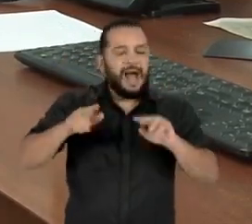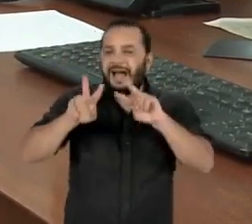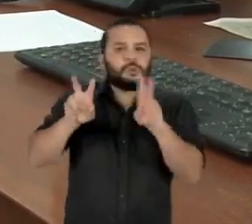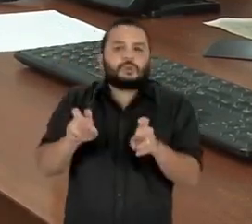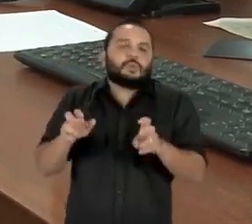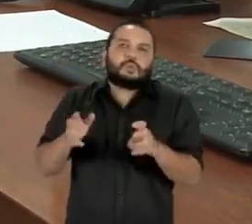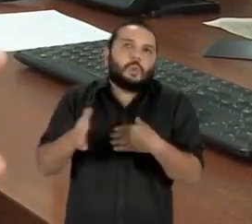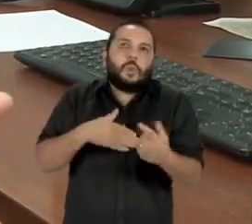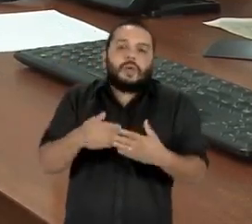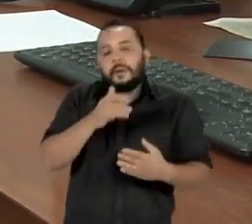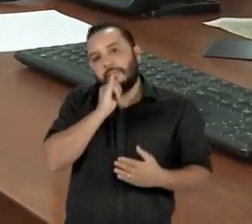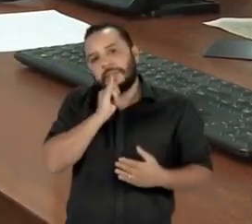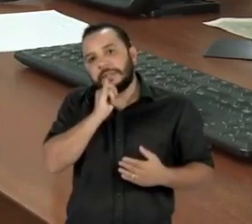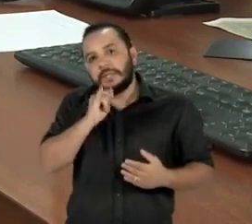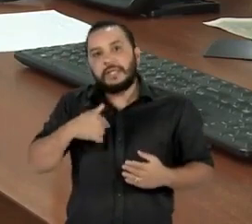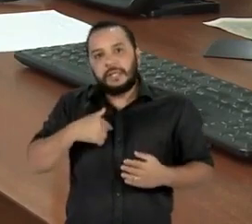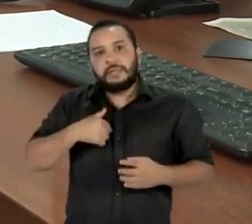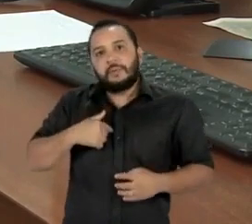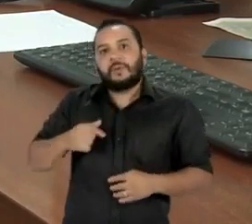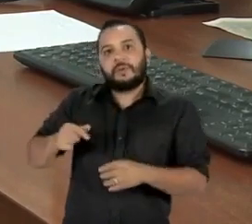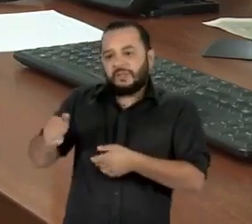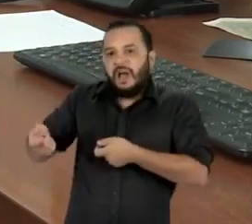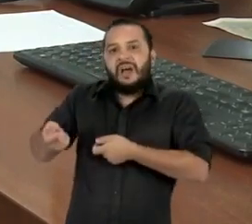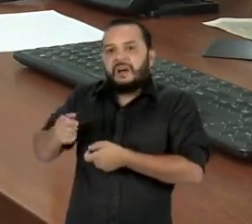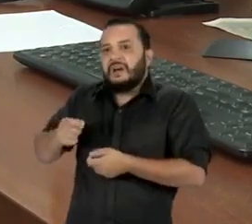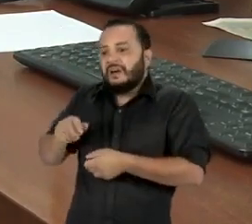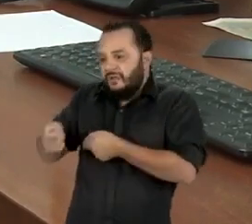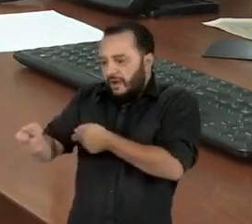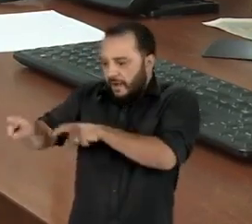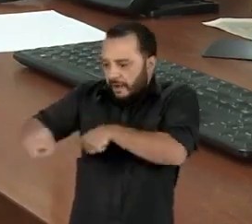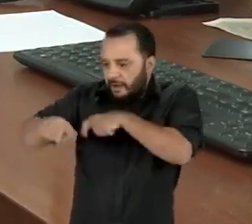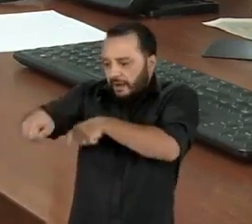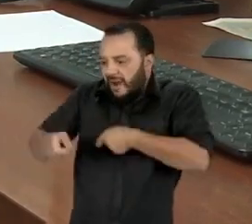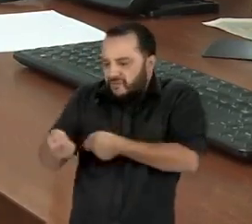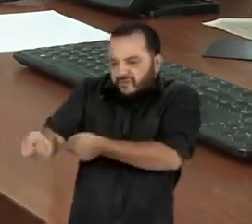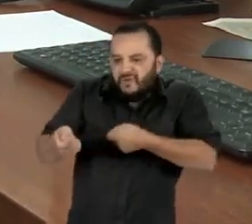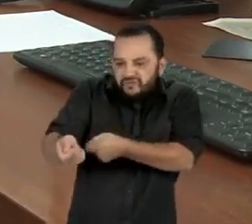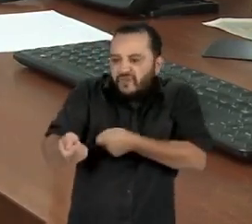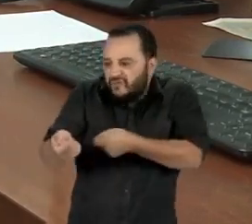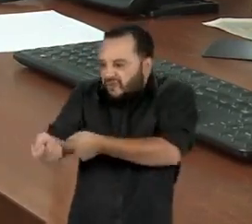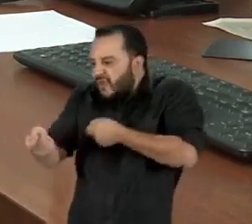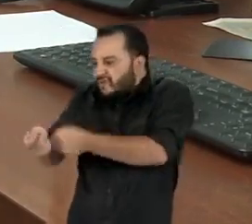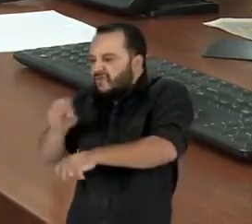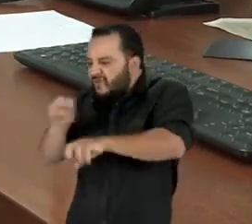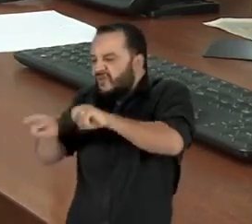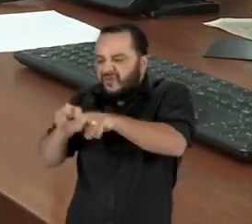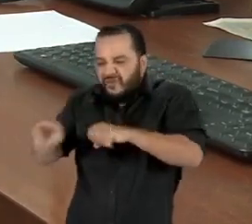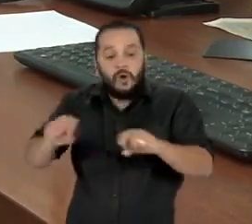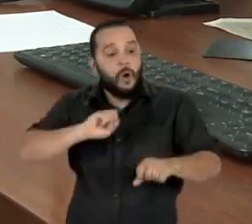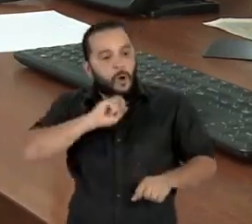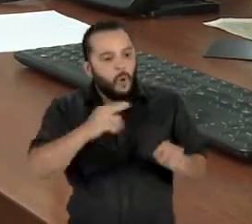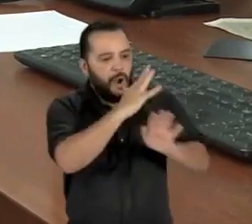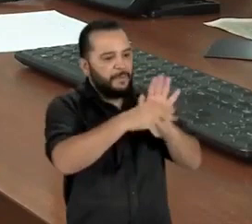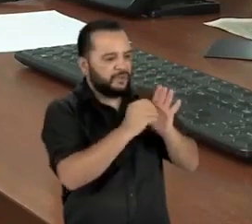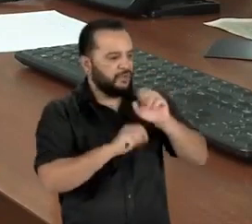por exemplo, o avanço de agrotóxicos, ou seja, por exemplo, desmatamento na Amazônia, ou